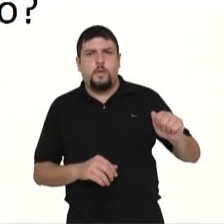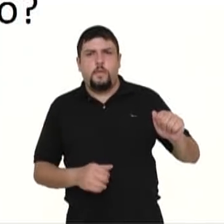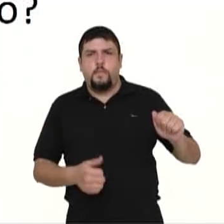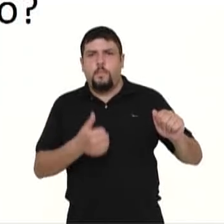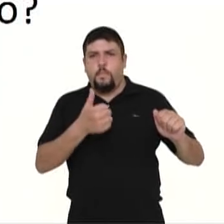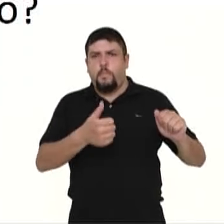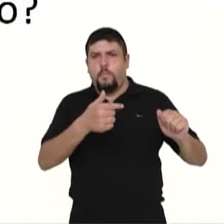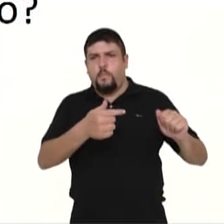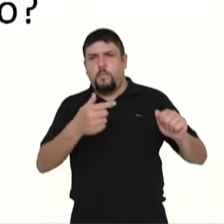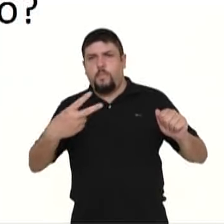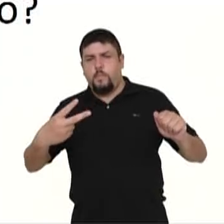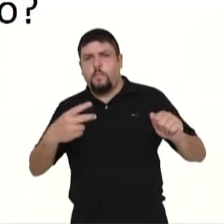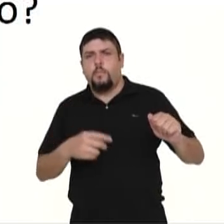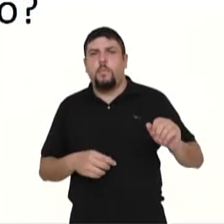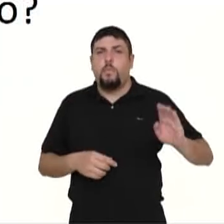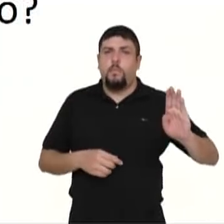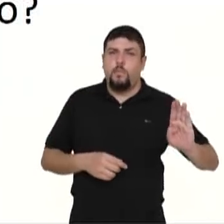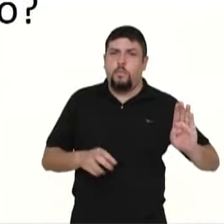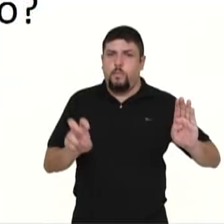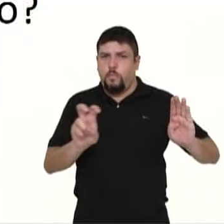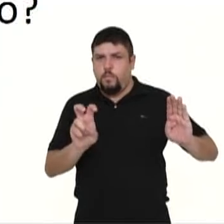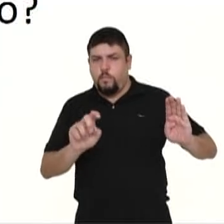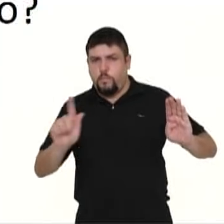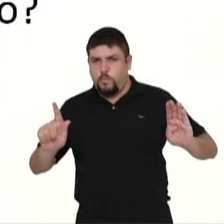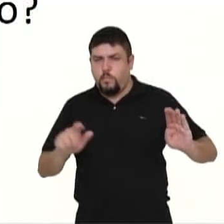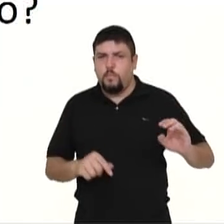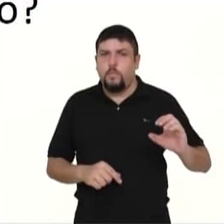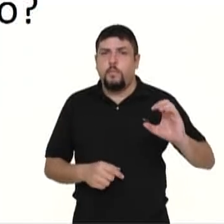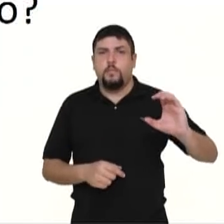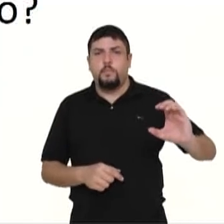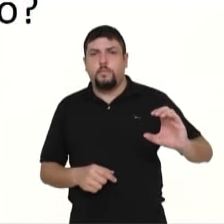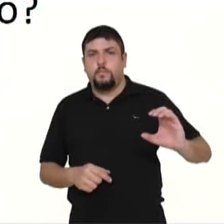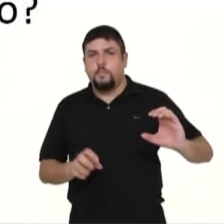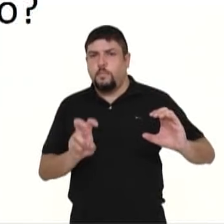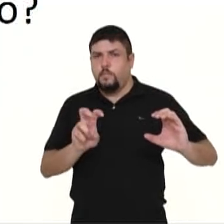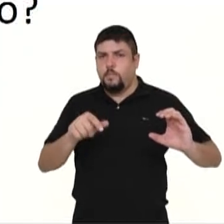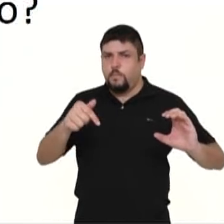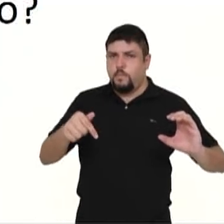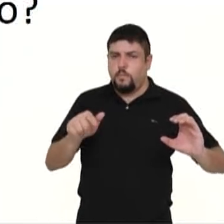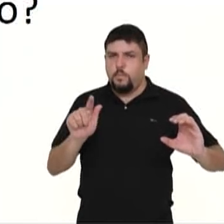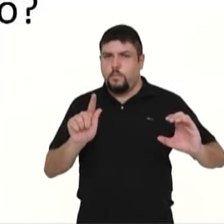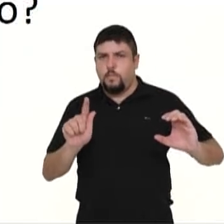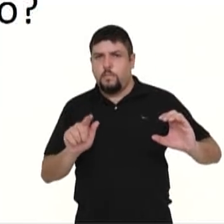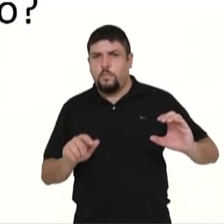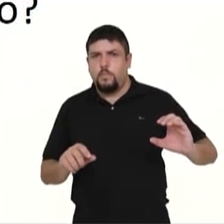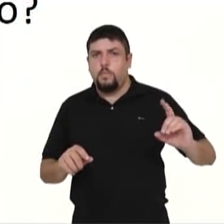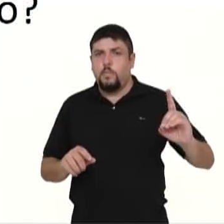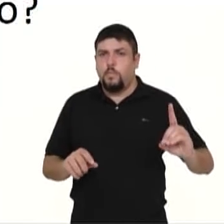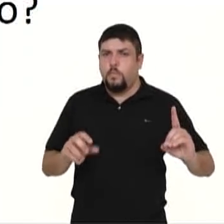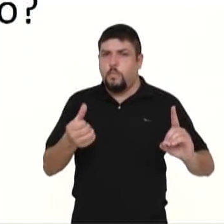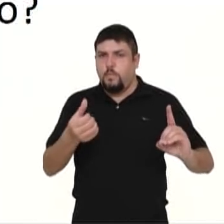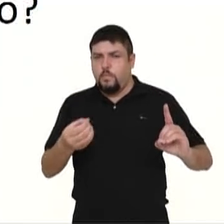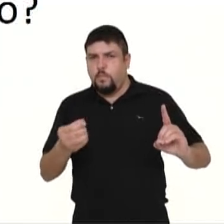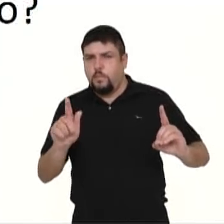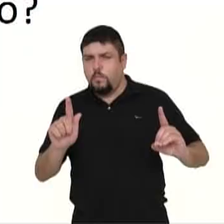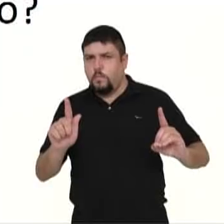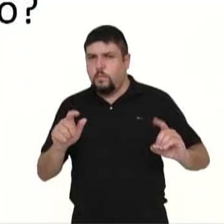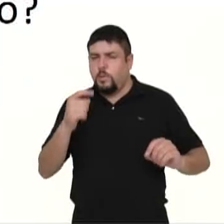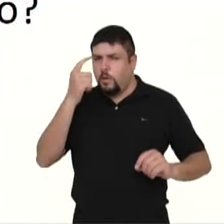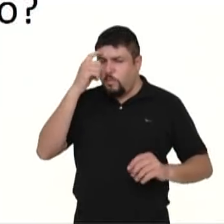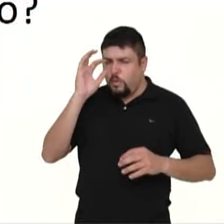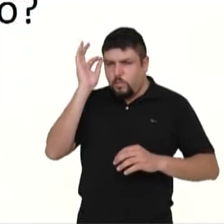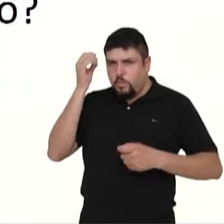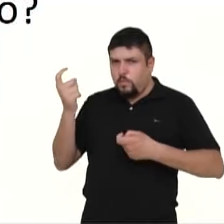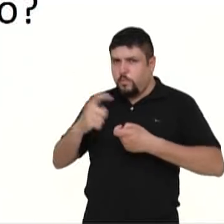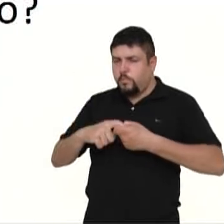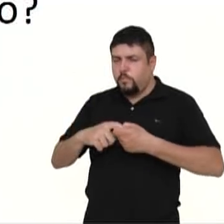172 gramas. Alternativa B, 55 gramas. C, 57 gramas. E D, 60 gramas. Pense um pouquinho e a gente já